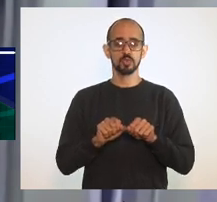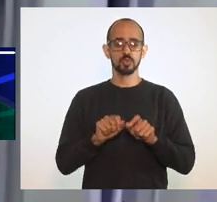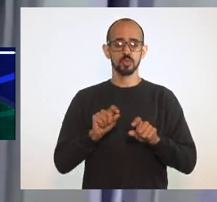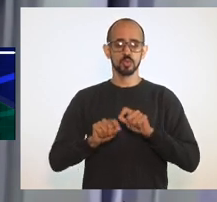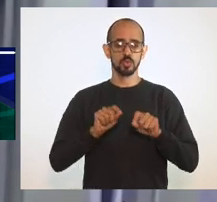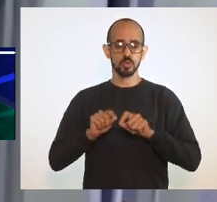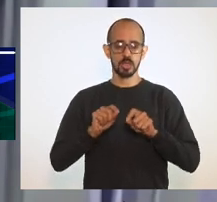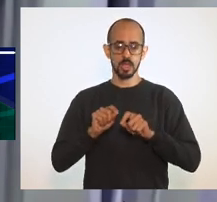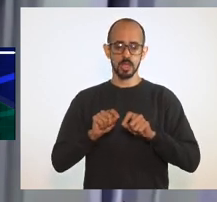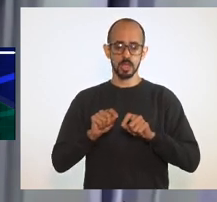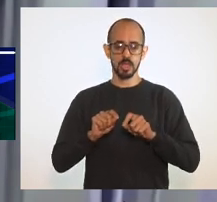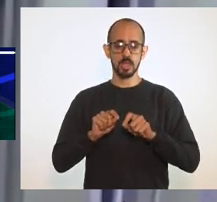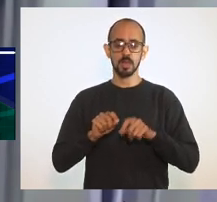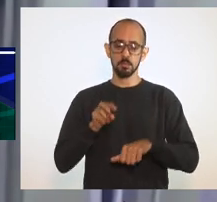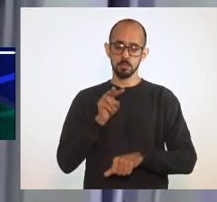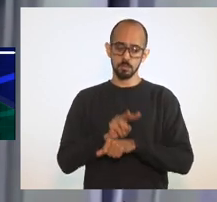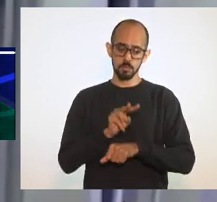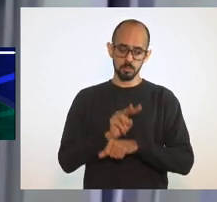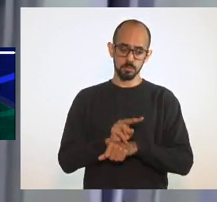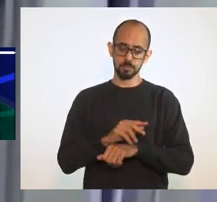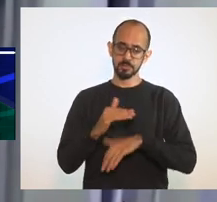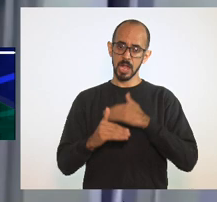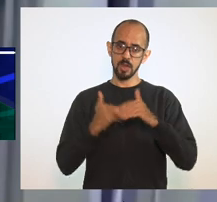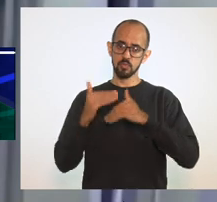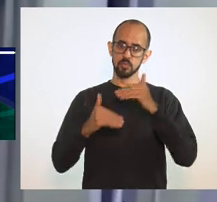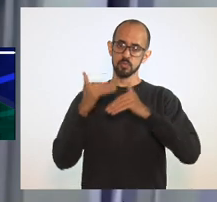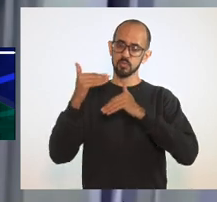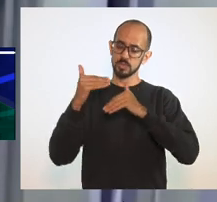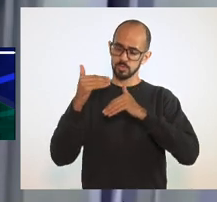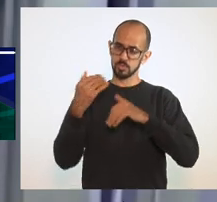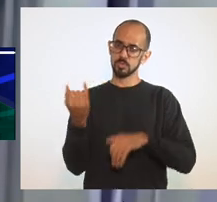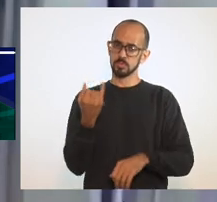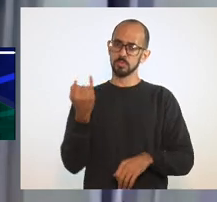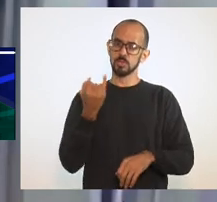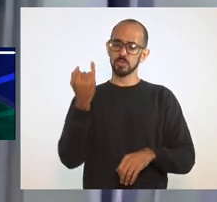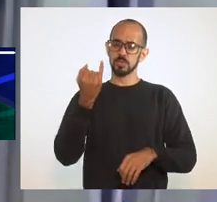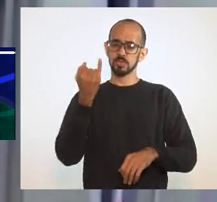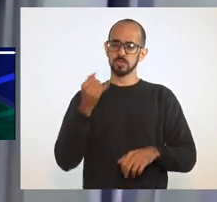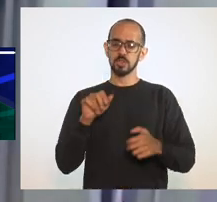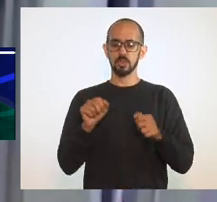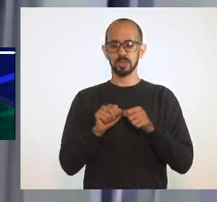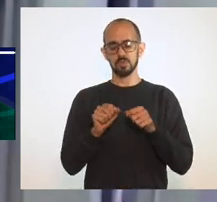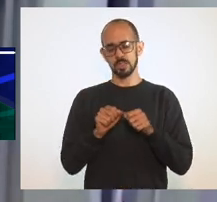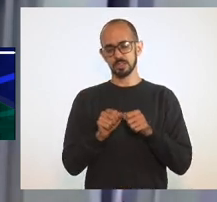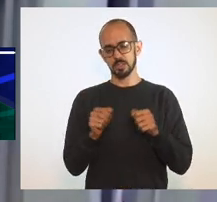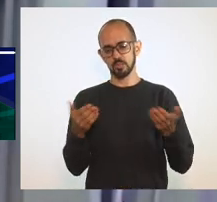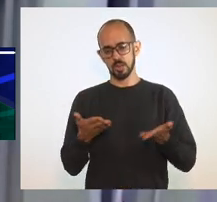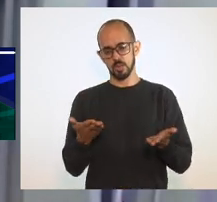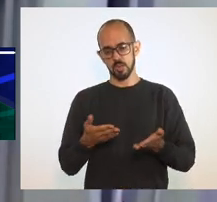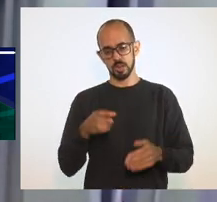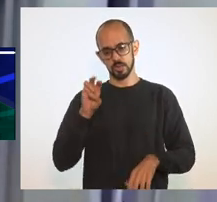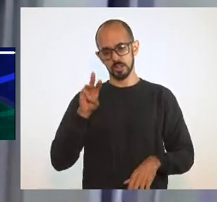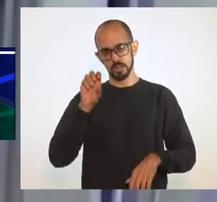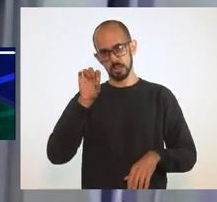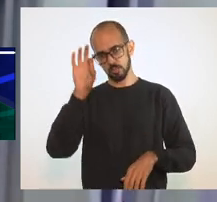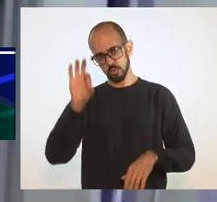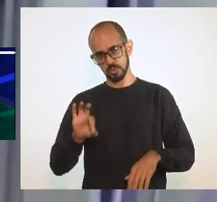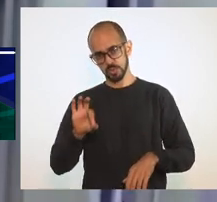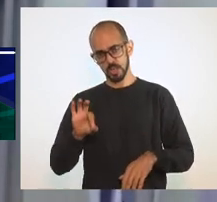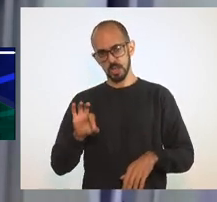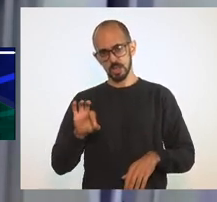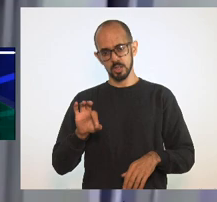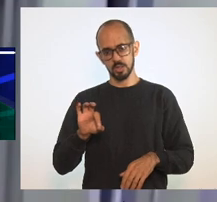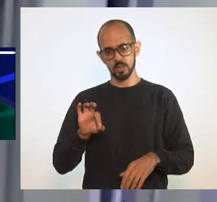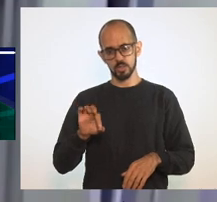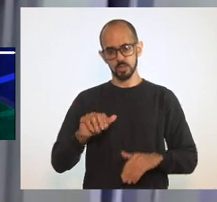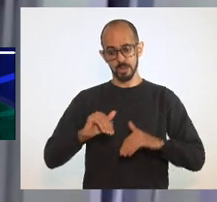avanços importantes que já protegeram os recursos do FECAM. Isso está sendo feito nesse texto. Os 30%